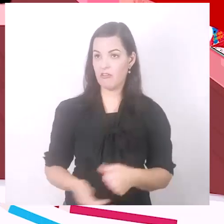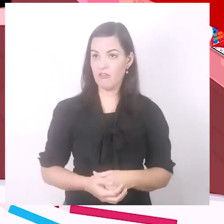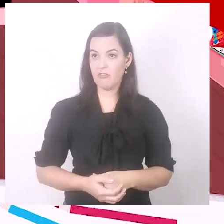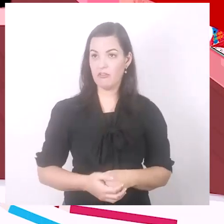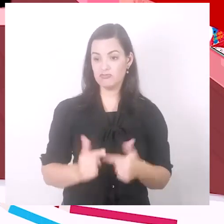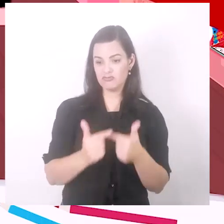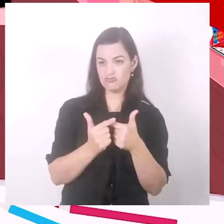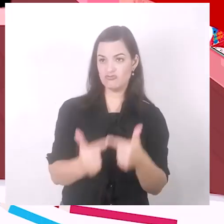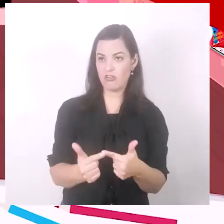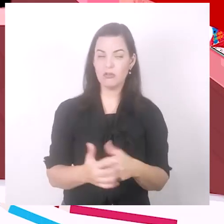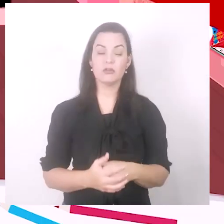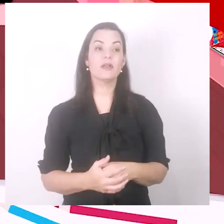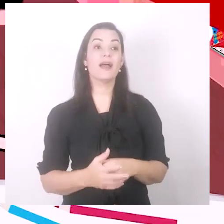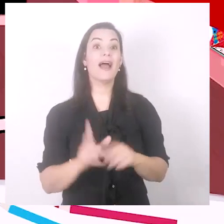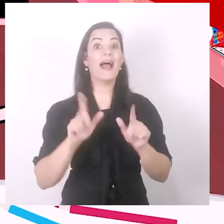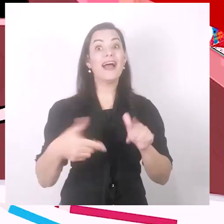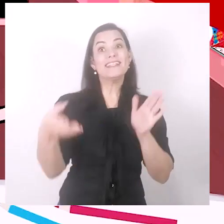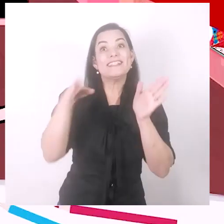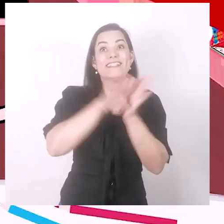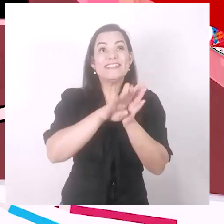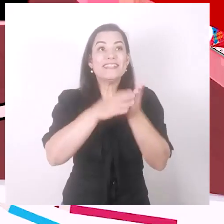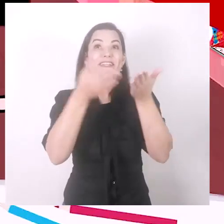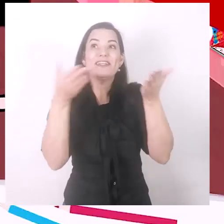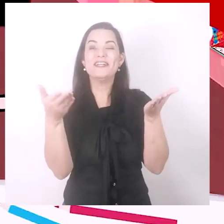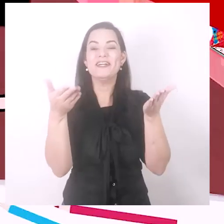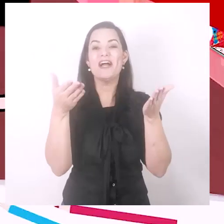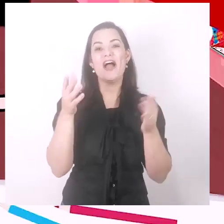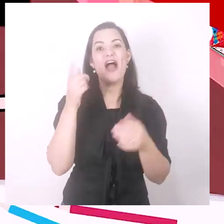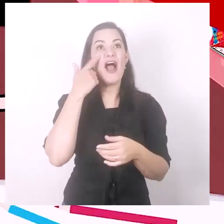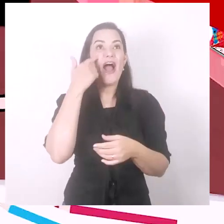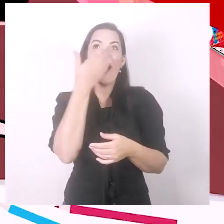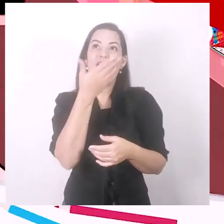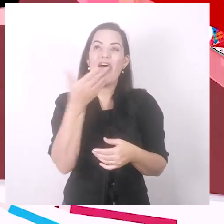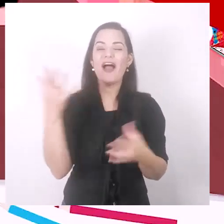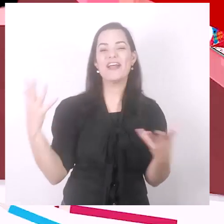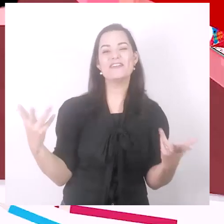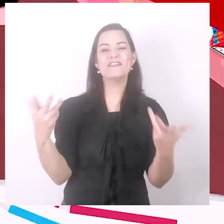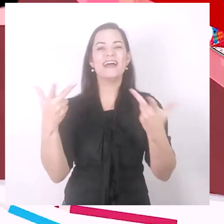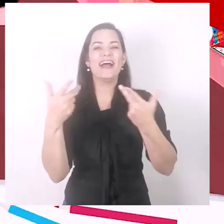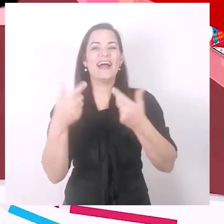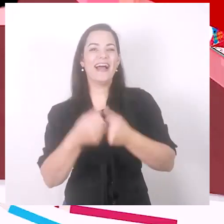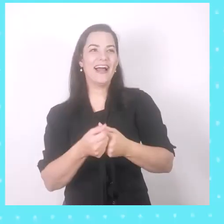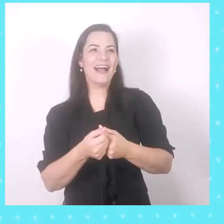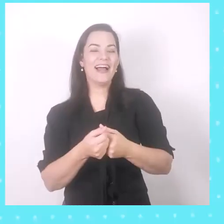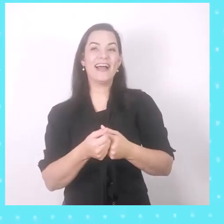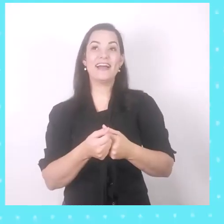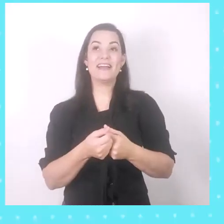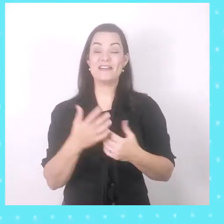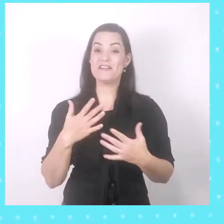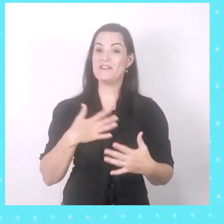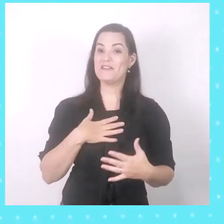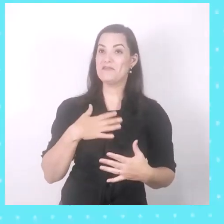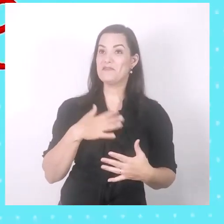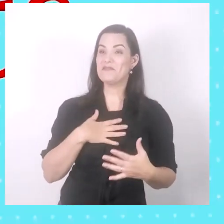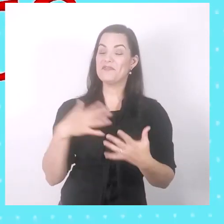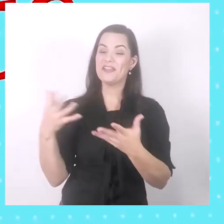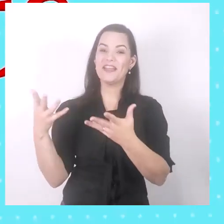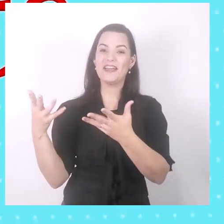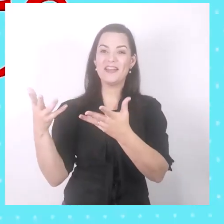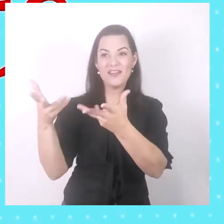Ela chegou! Gente, olha que maravilha! A minha convidada de hoje, abrindo as lives